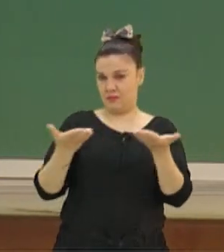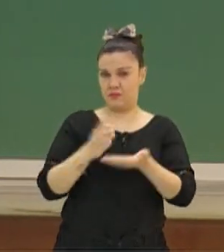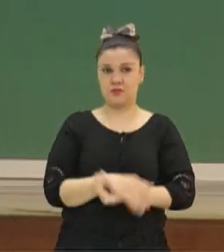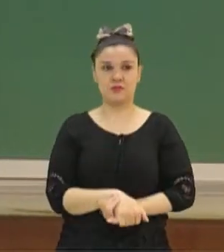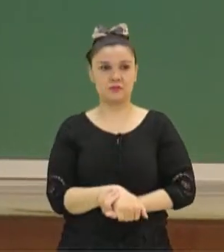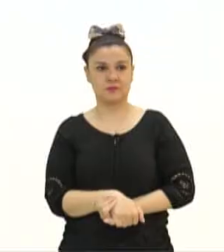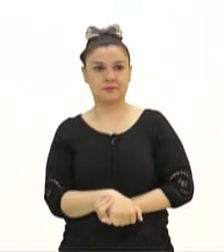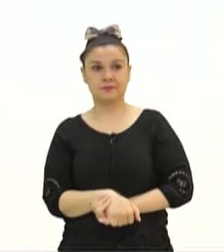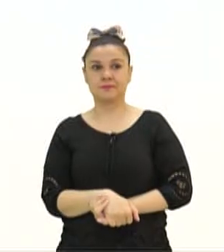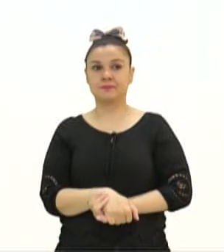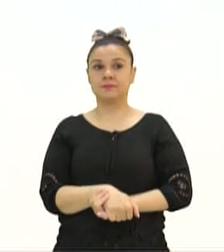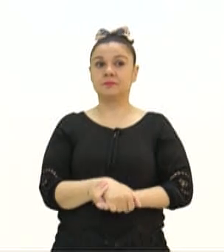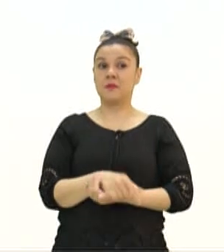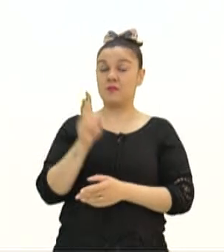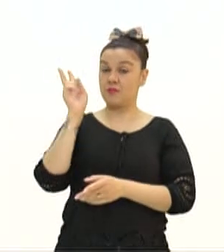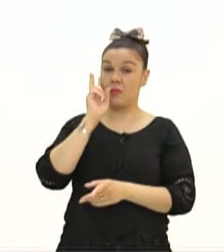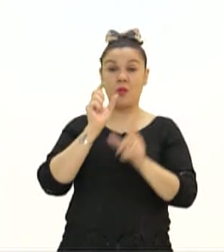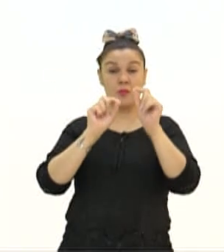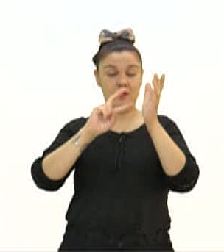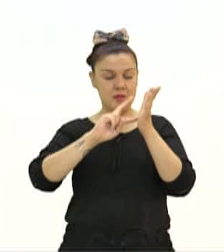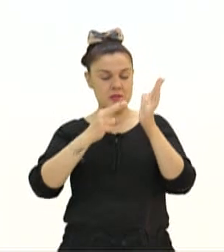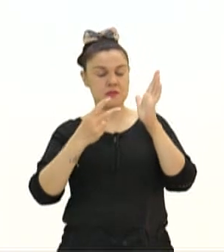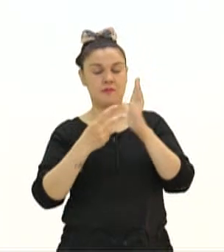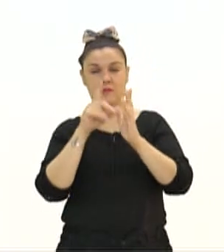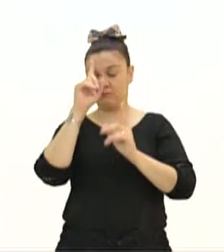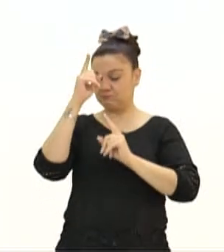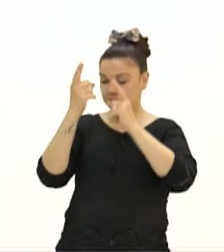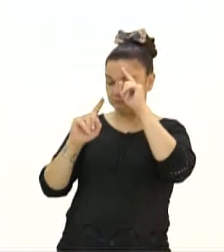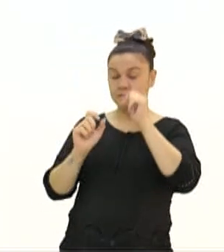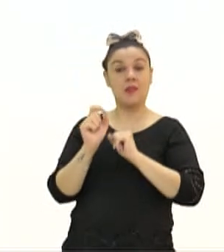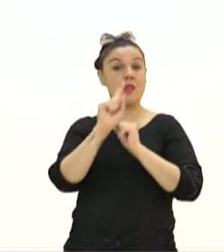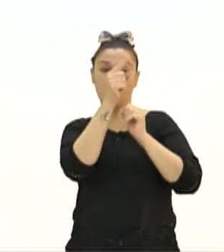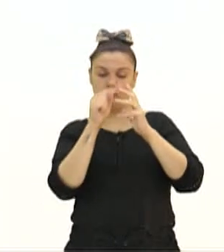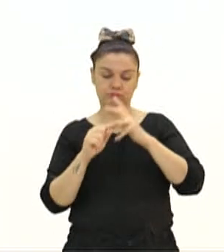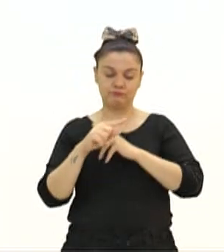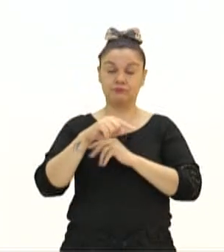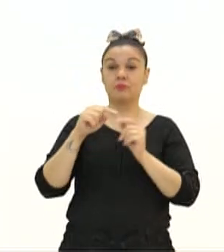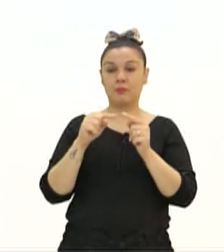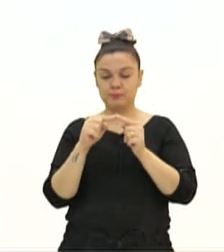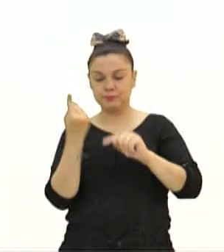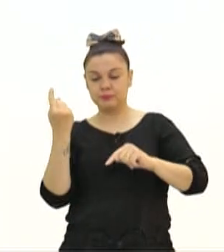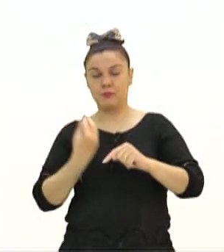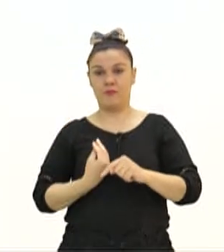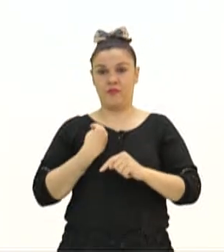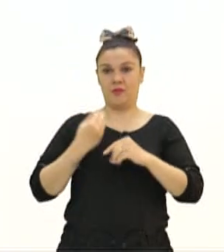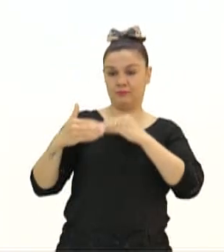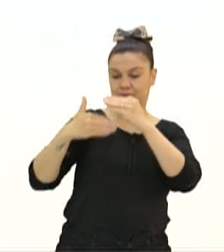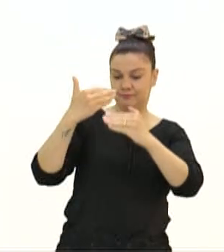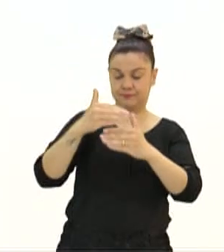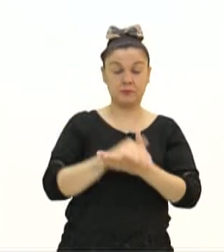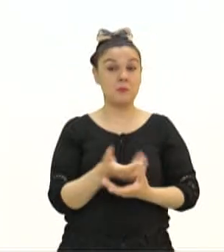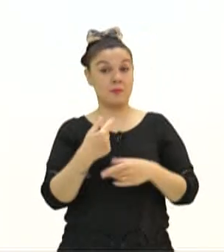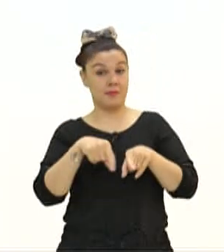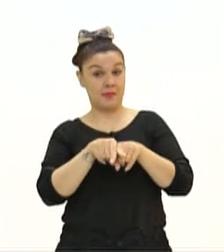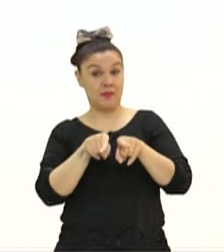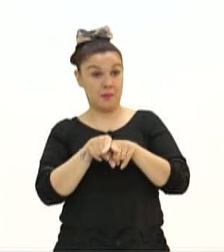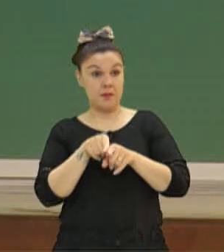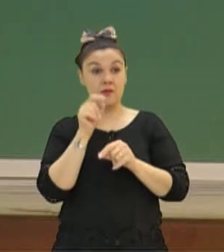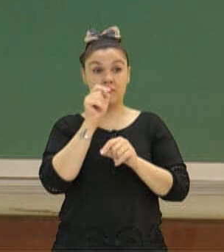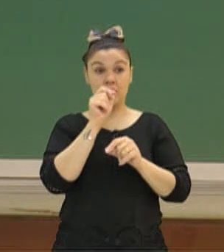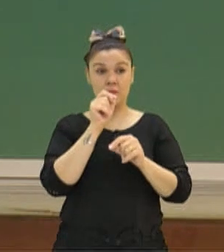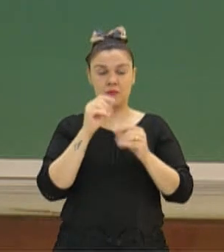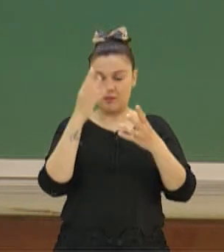hoje. Nós vamos primeiro relembrar as ideias da abiogênese, que nós falamos na aula passada. Além disso,